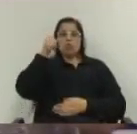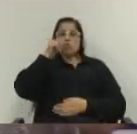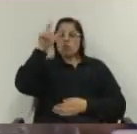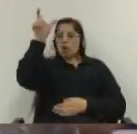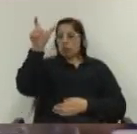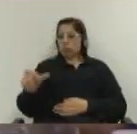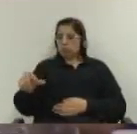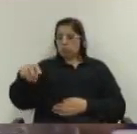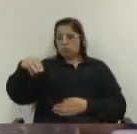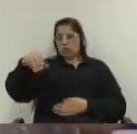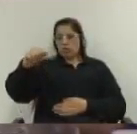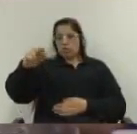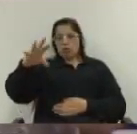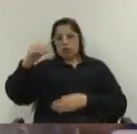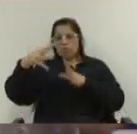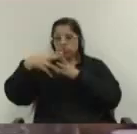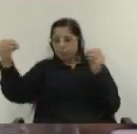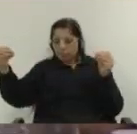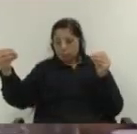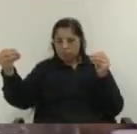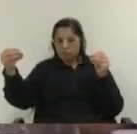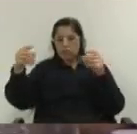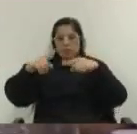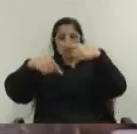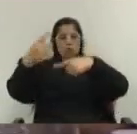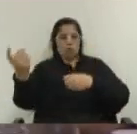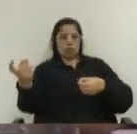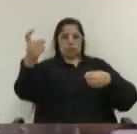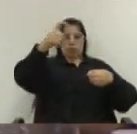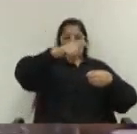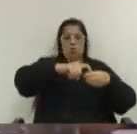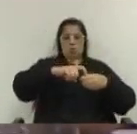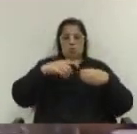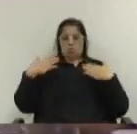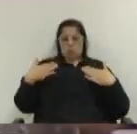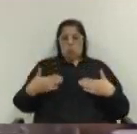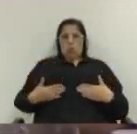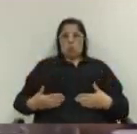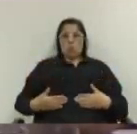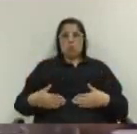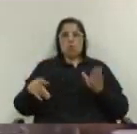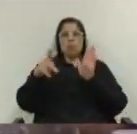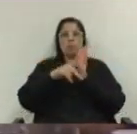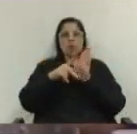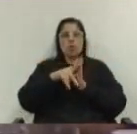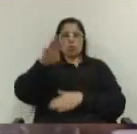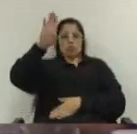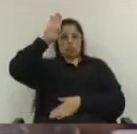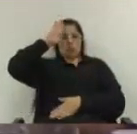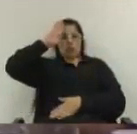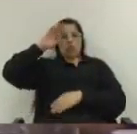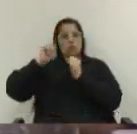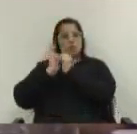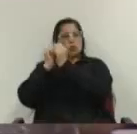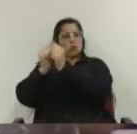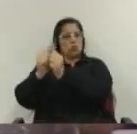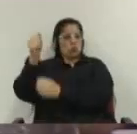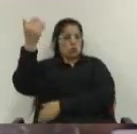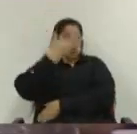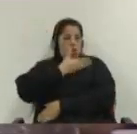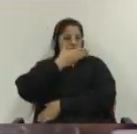sabia dela, e eis que ela retorna vestida de soldado, com uns 20 ou 30 companheiros, índios